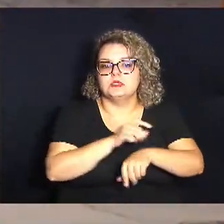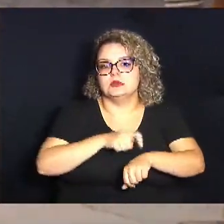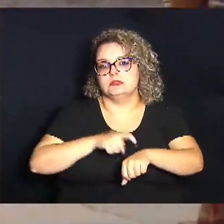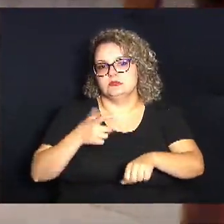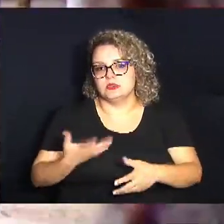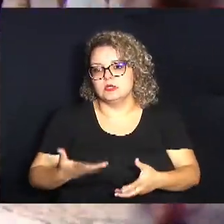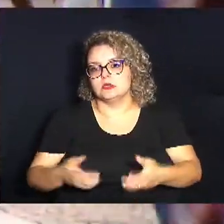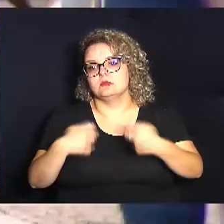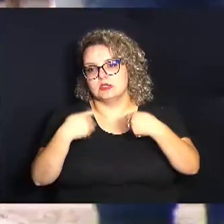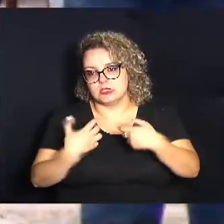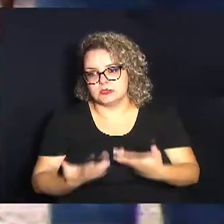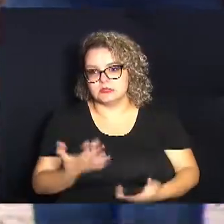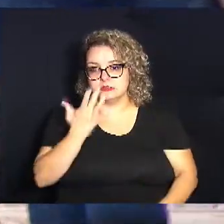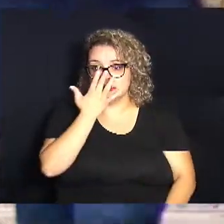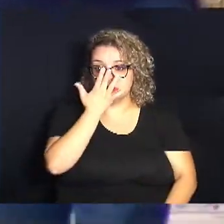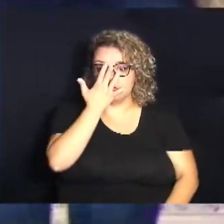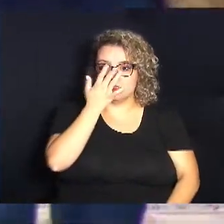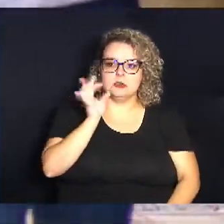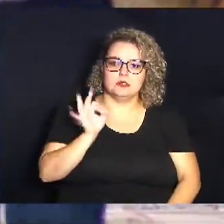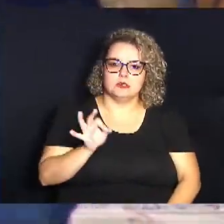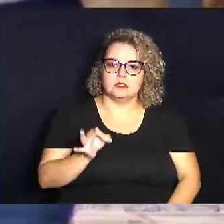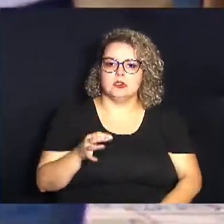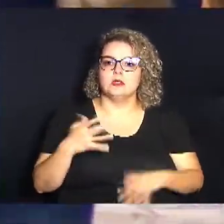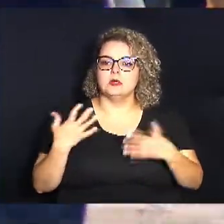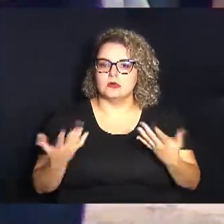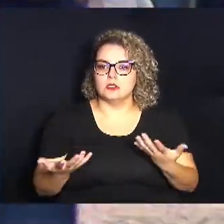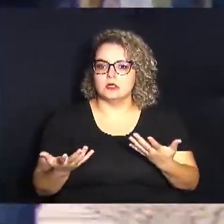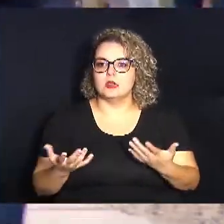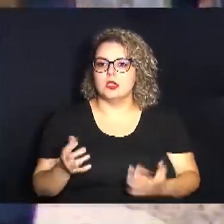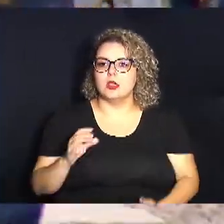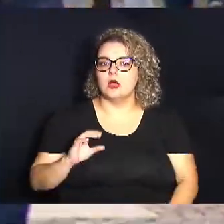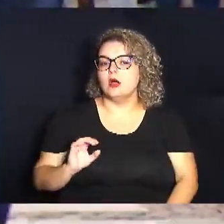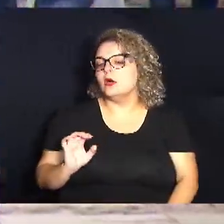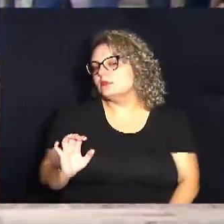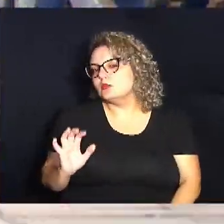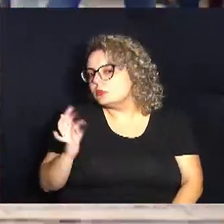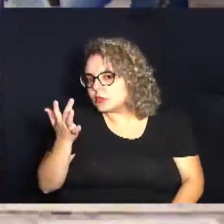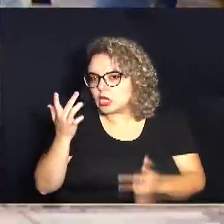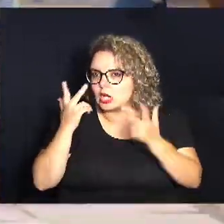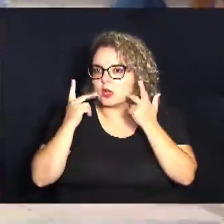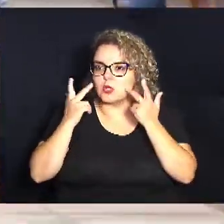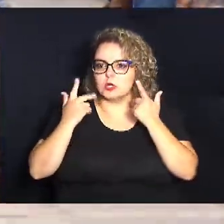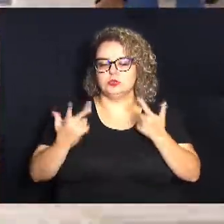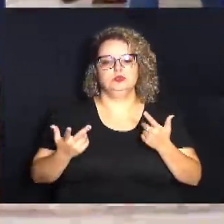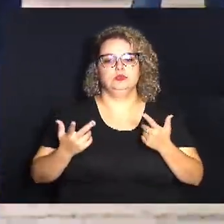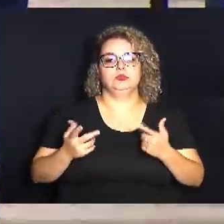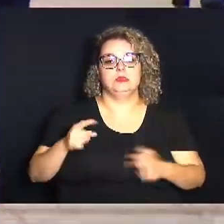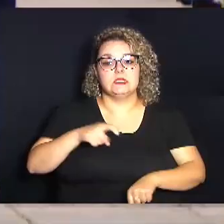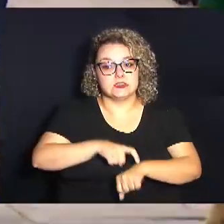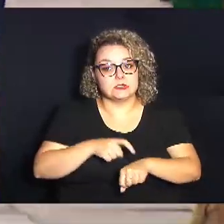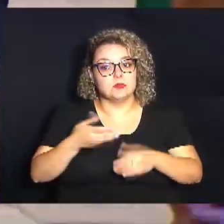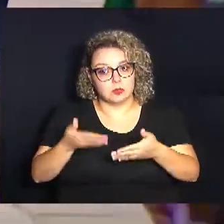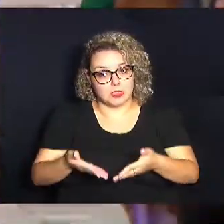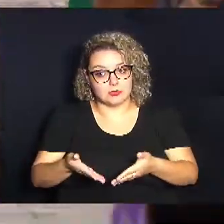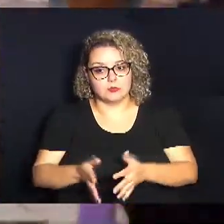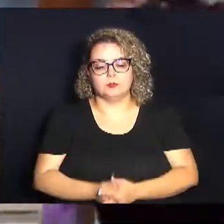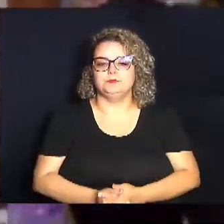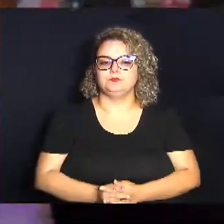requeram intervenção. Tá certo. E sobre as ocorrências mais comuns nesse período, né?